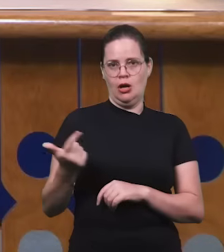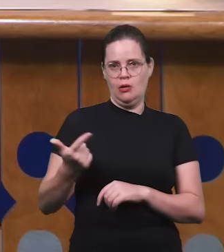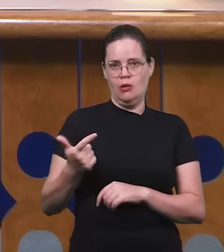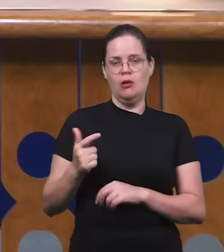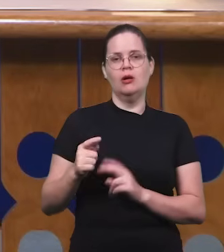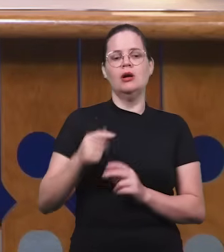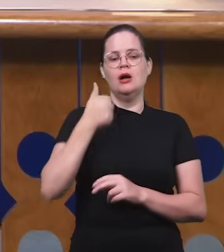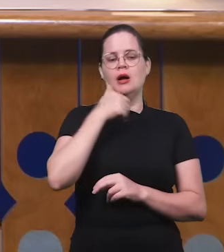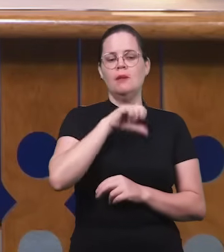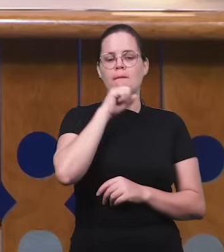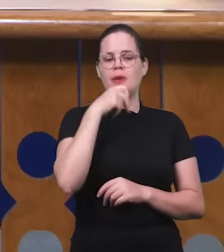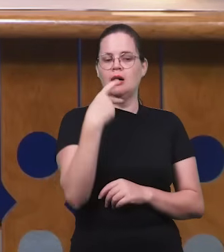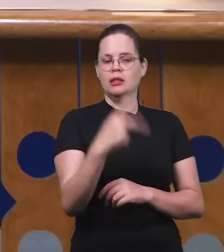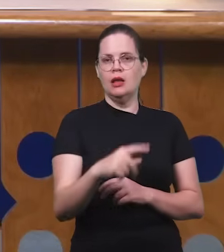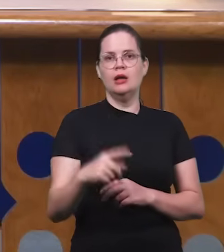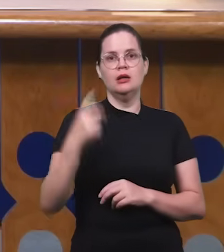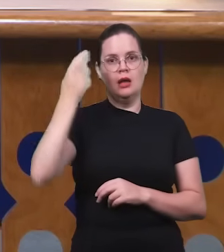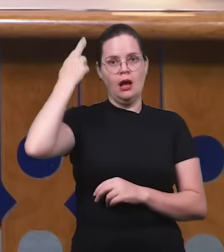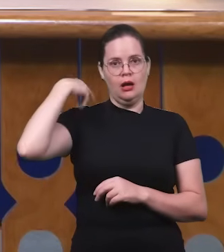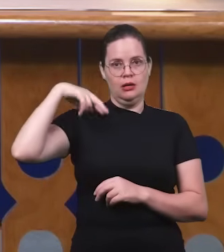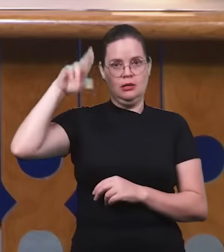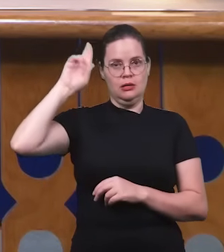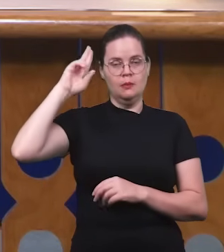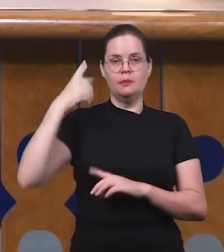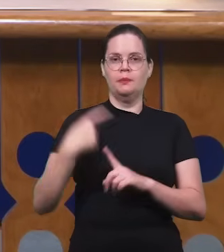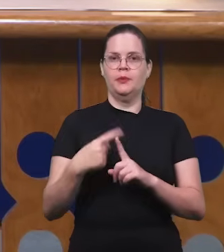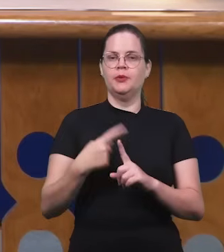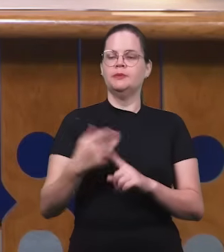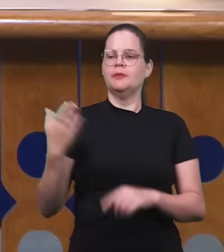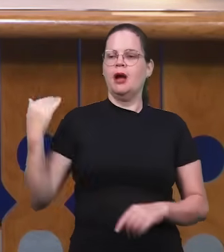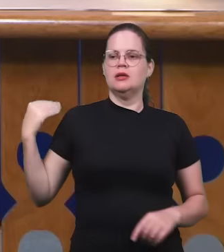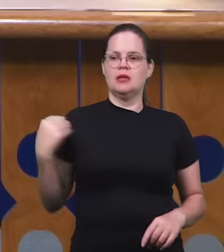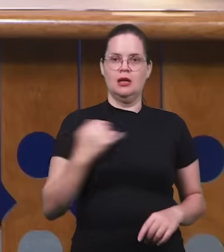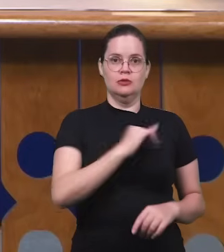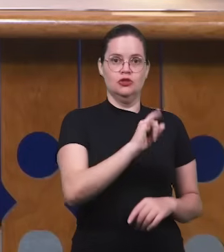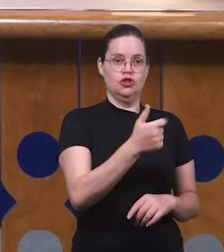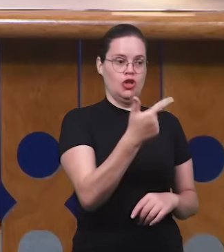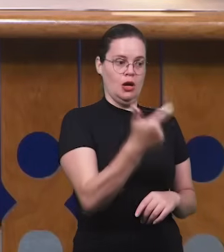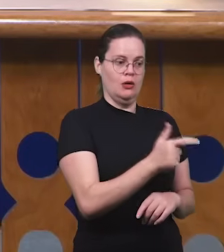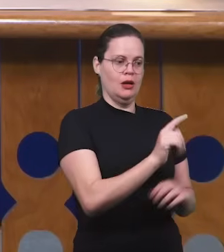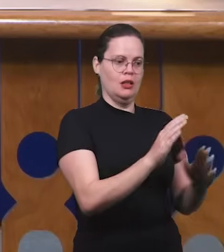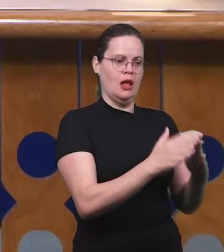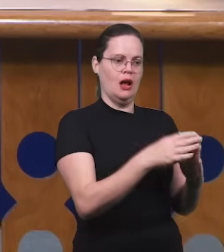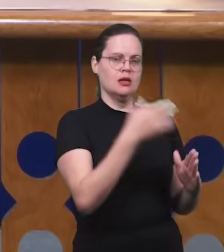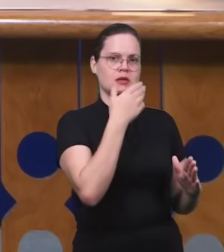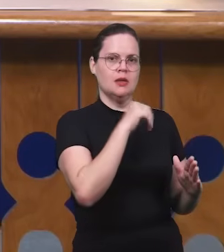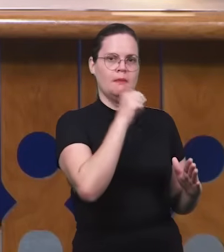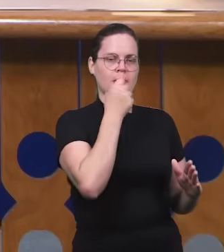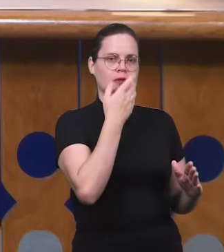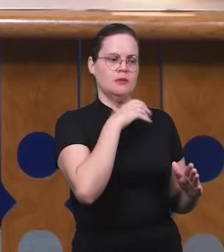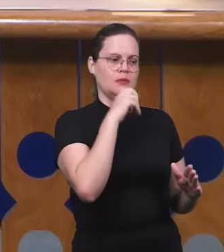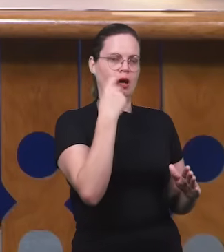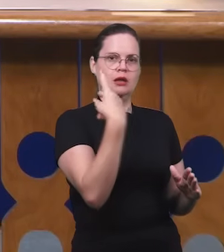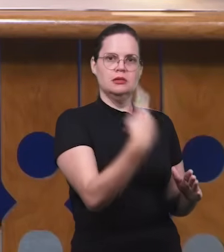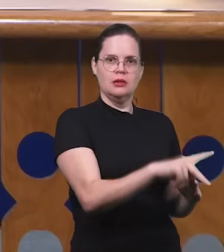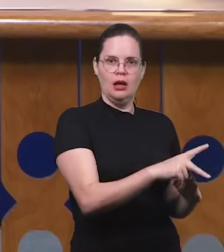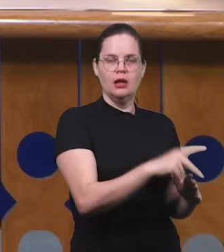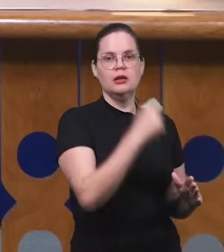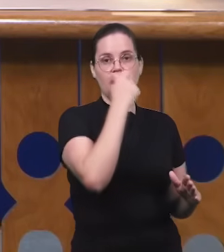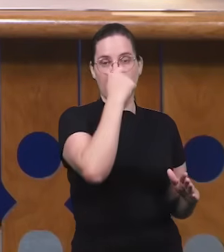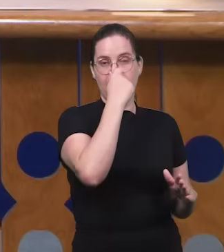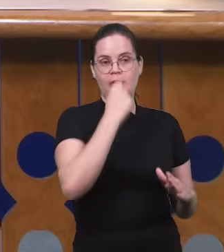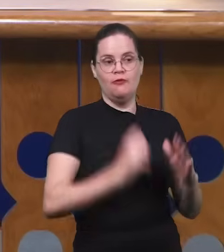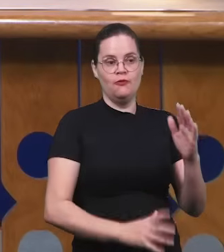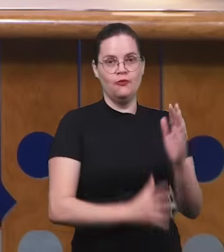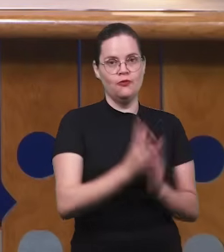Raquel. Jacó, naquela trajetória, a saída da casa dos seus pais, ele vai em direção aos seus